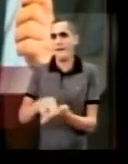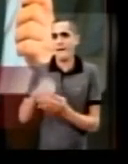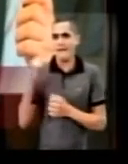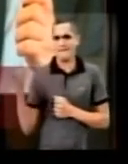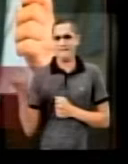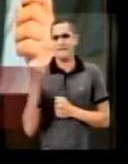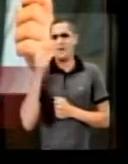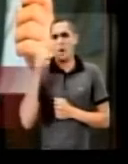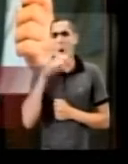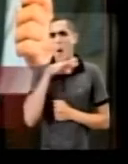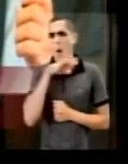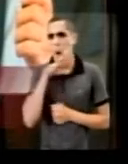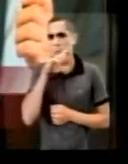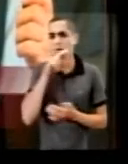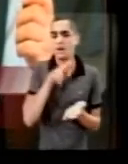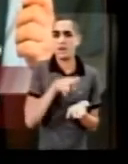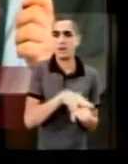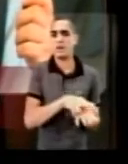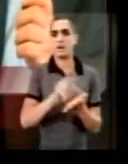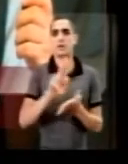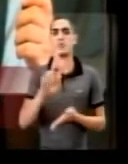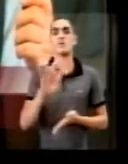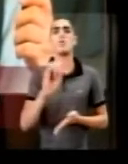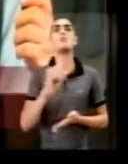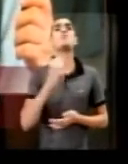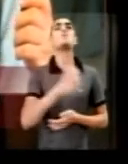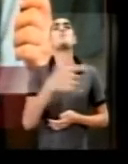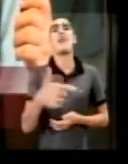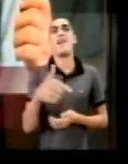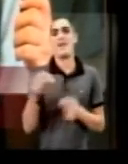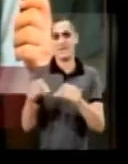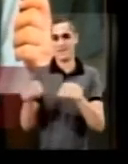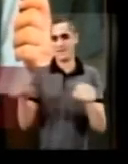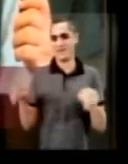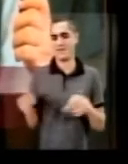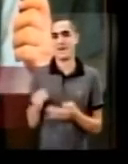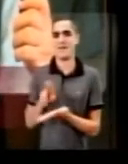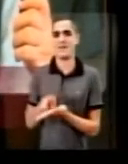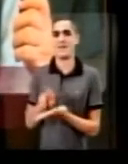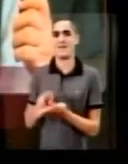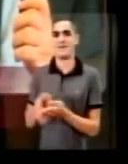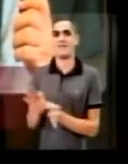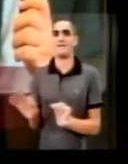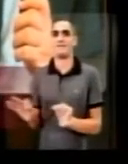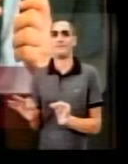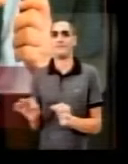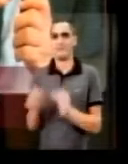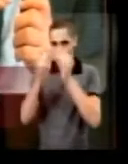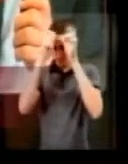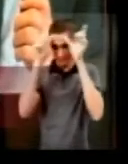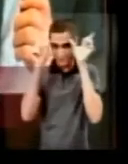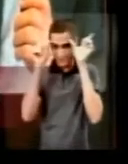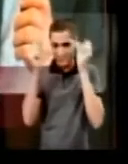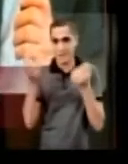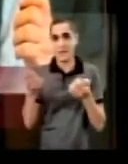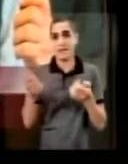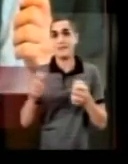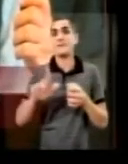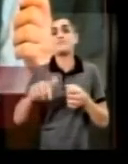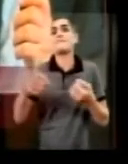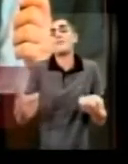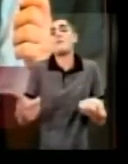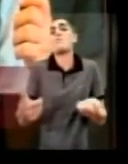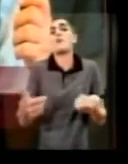enfermaria? Enquanto nós tínhamos bem mais gente em UTI. Depois ela começou a chegar